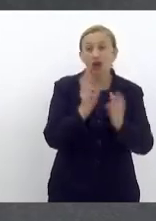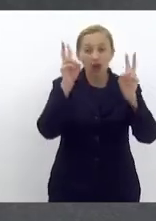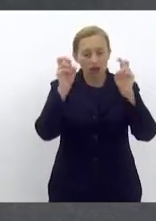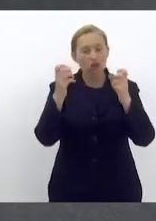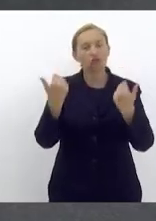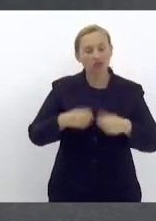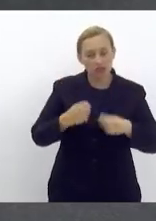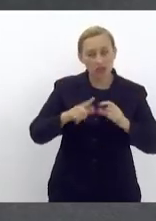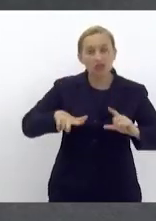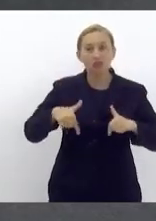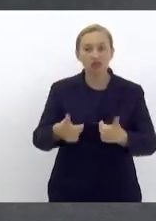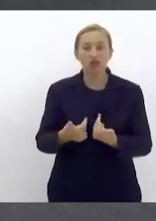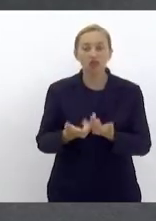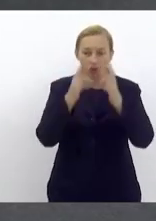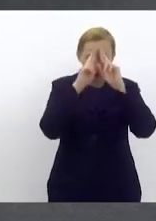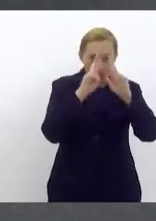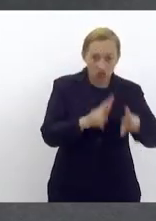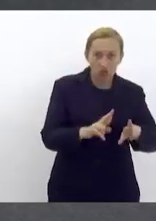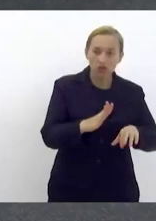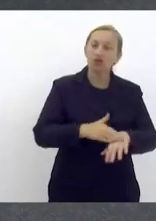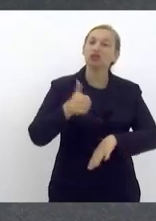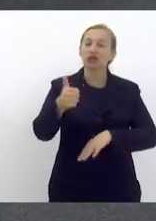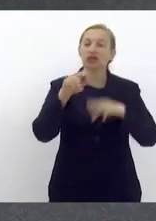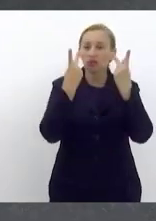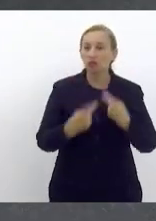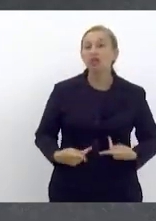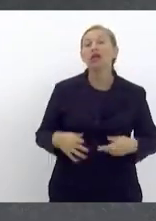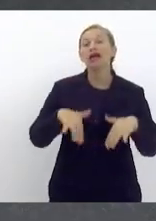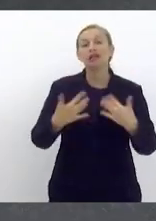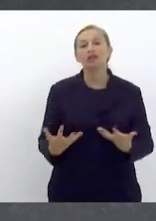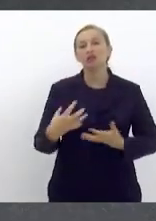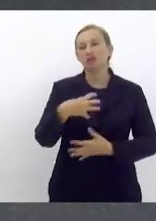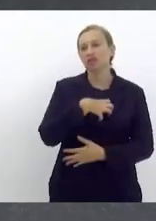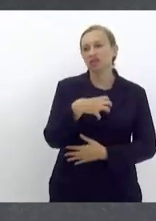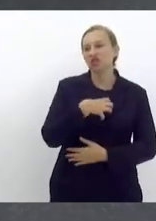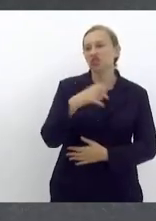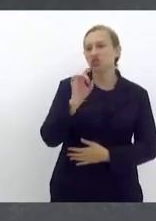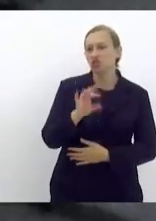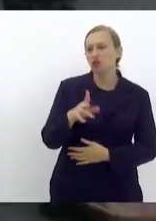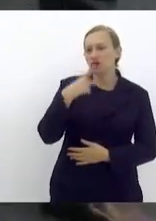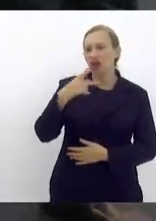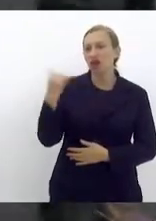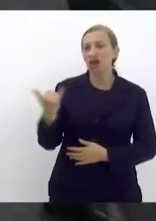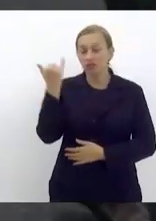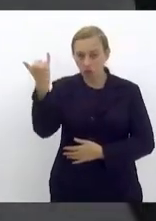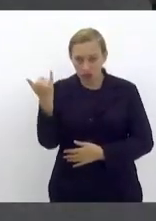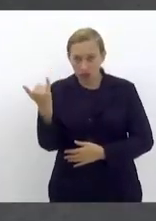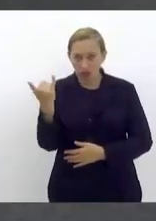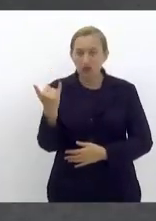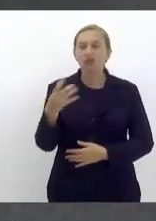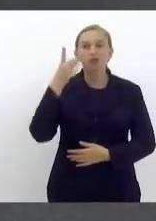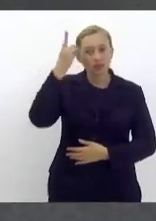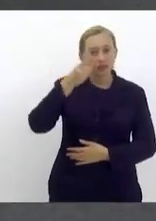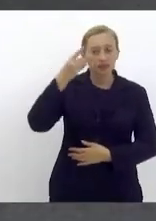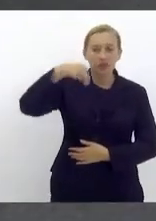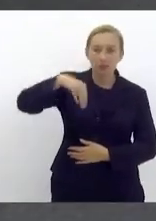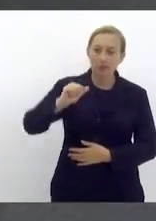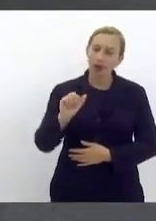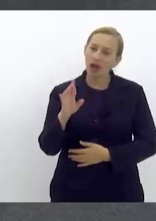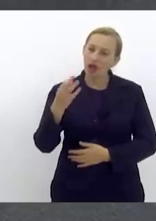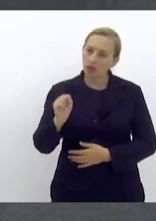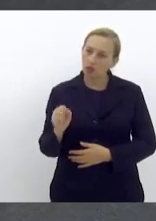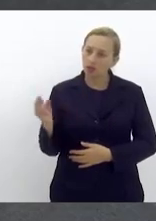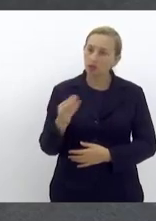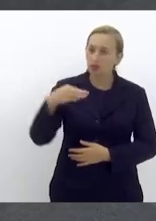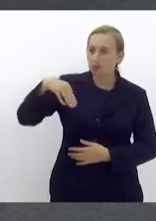precisa ter, que é o respeito à dignidade humana. Então, nesse sentido, só ressaltar a importância do deputado Marcos Mille com